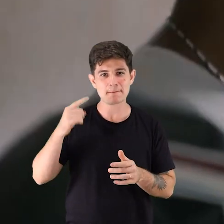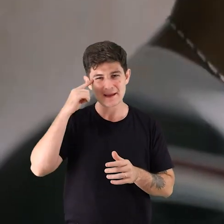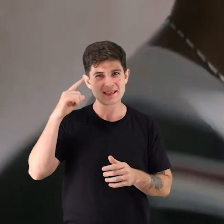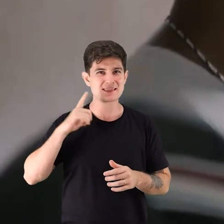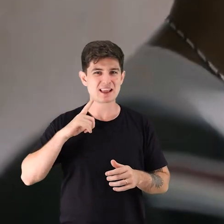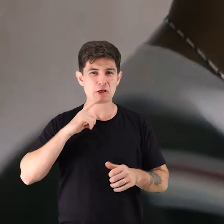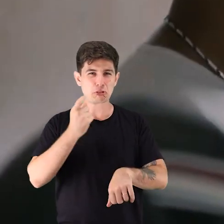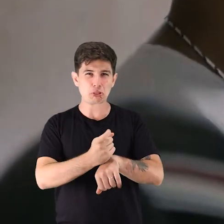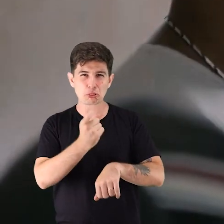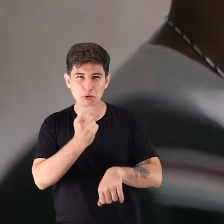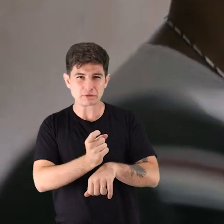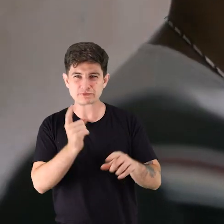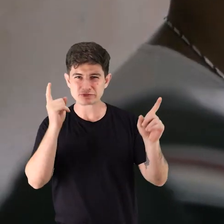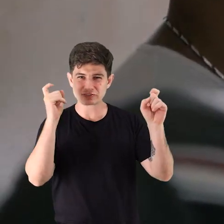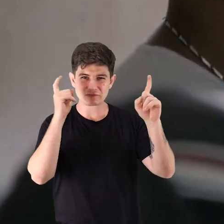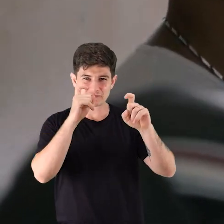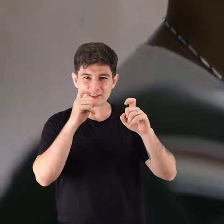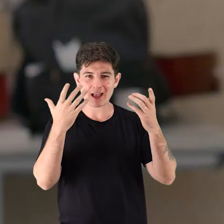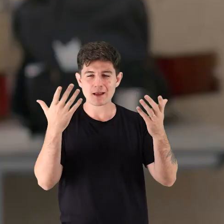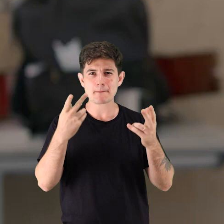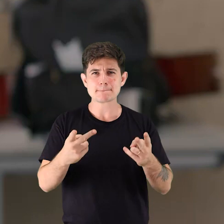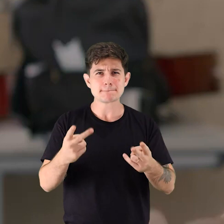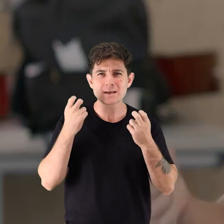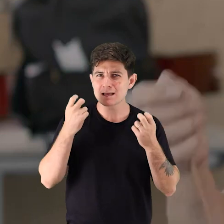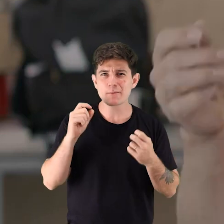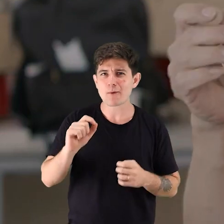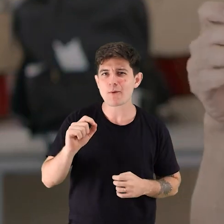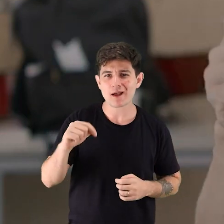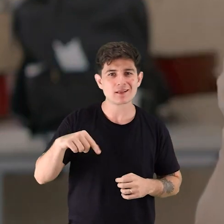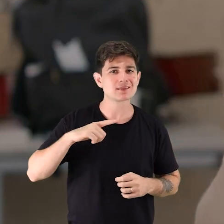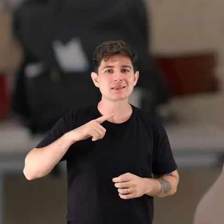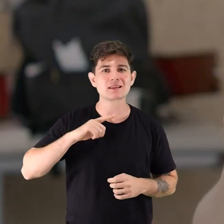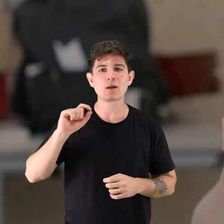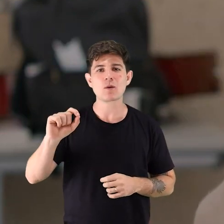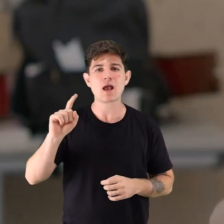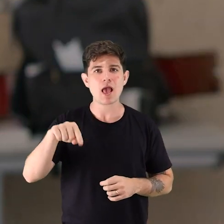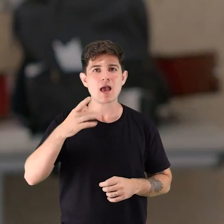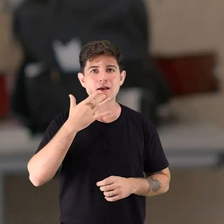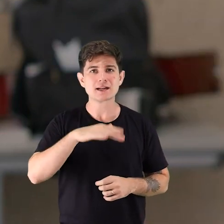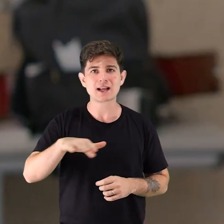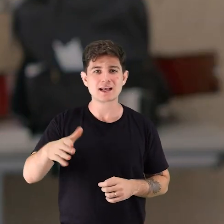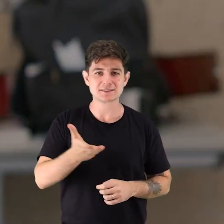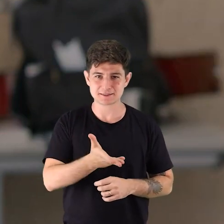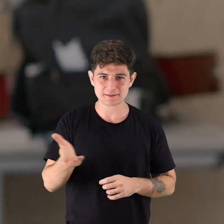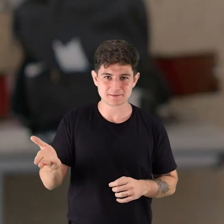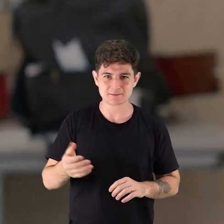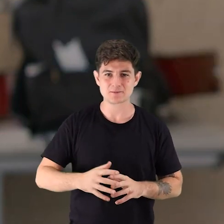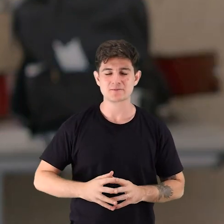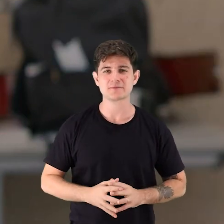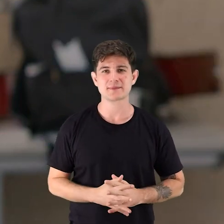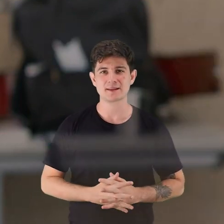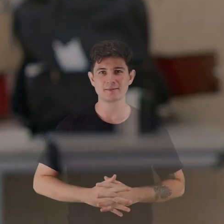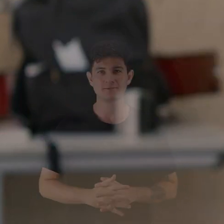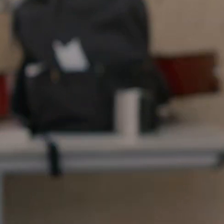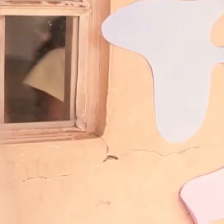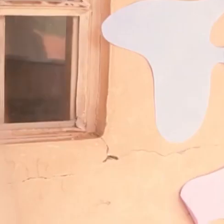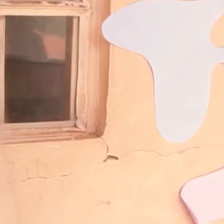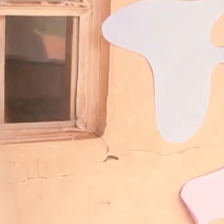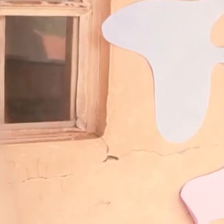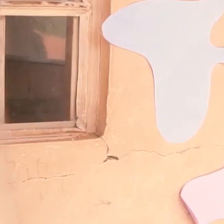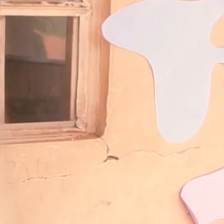chega pensando que tem uma aridez, quando você depara com o mais importante tem aqui, que é o que são as